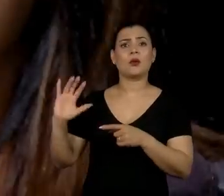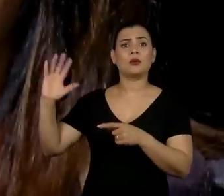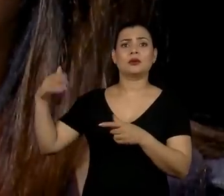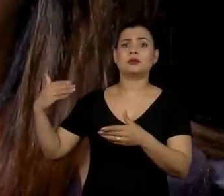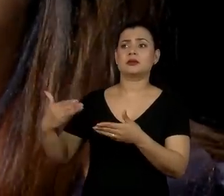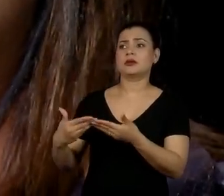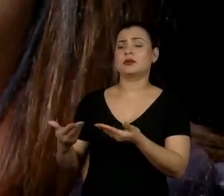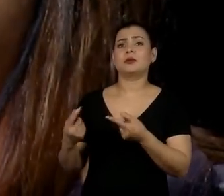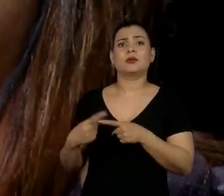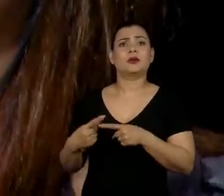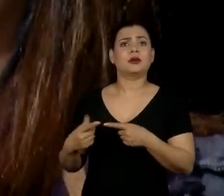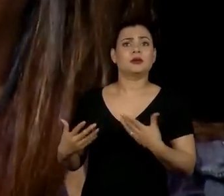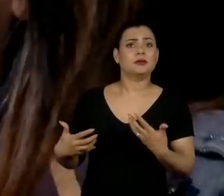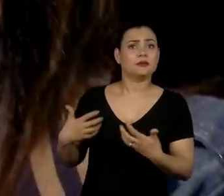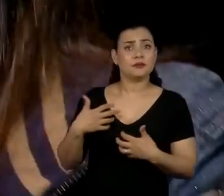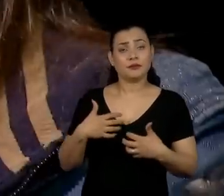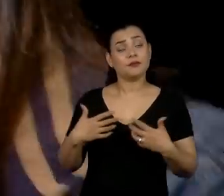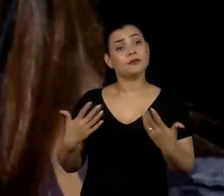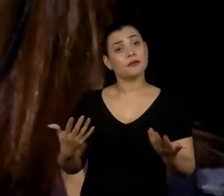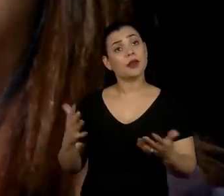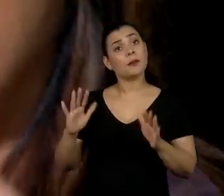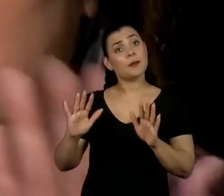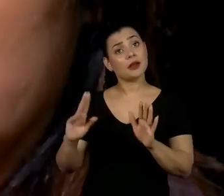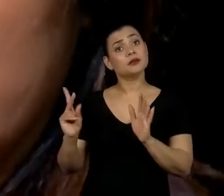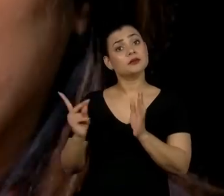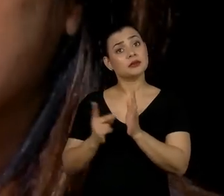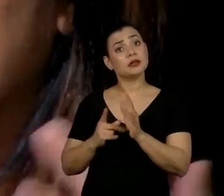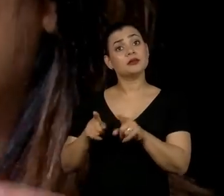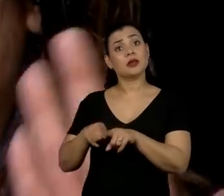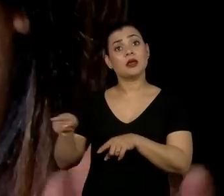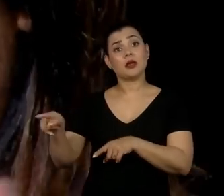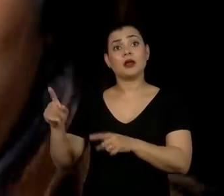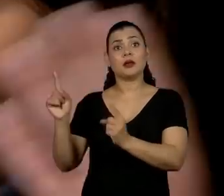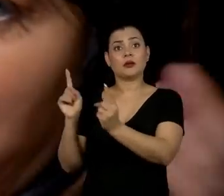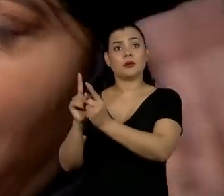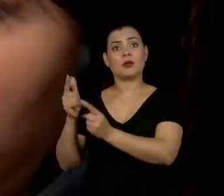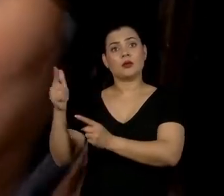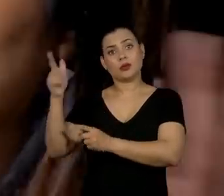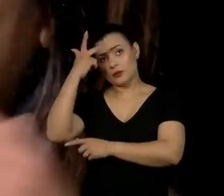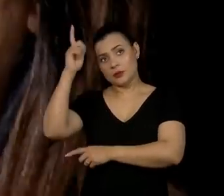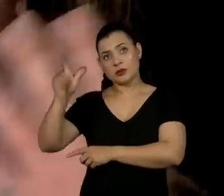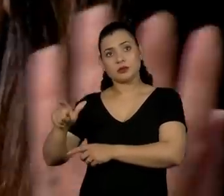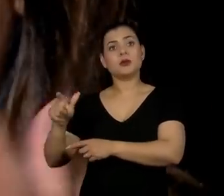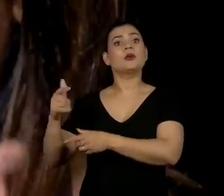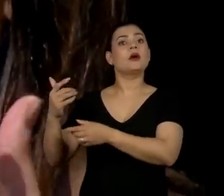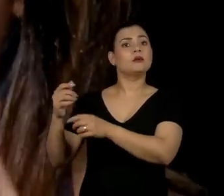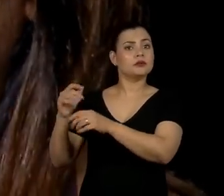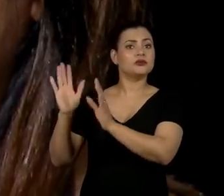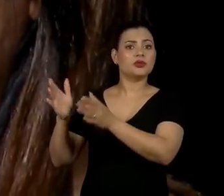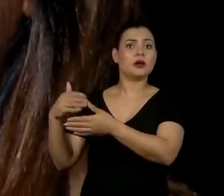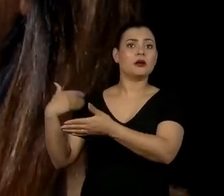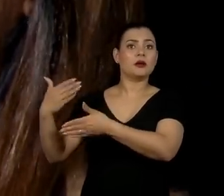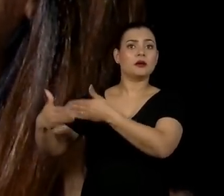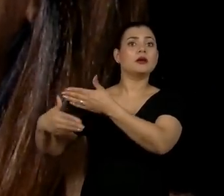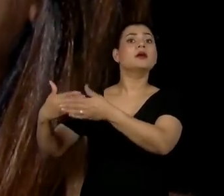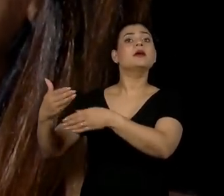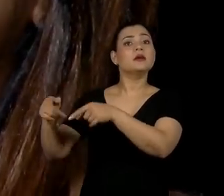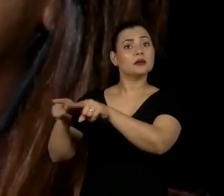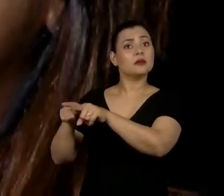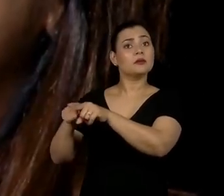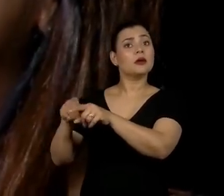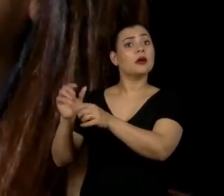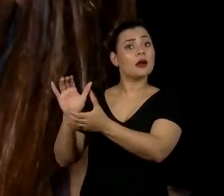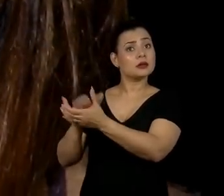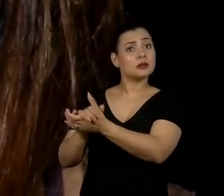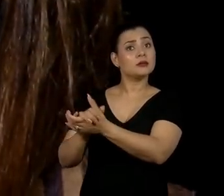aconteceu acontece que eu também ele ele achou uma pessoa que ele já tava algum tempo até no casamento e tal